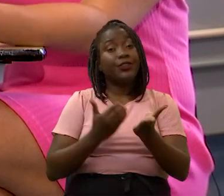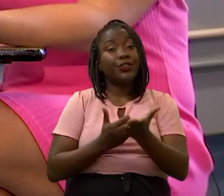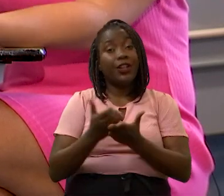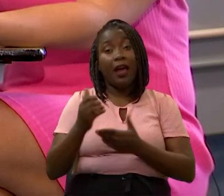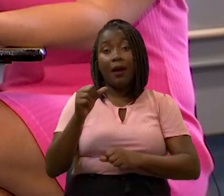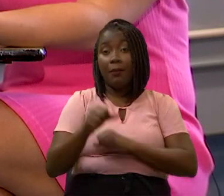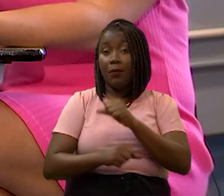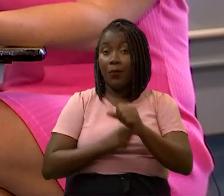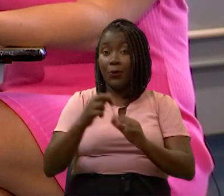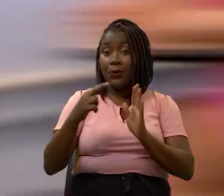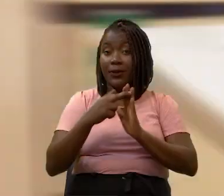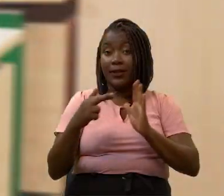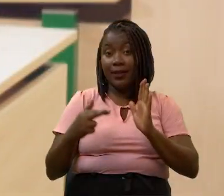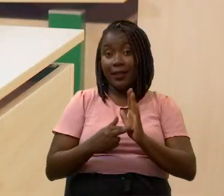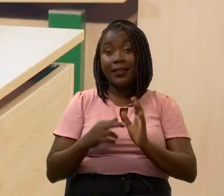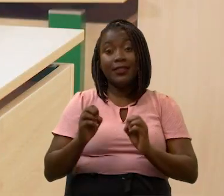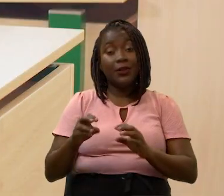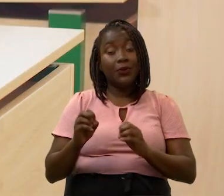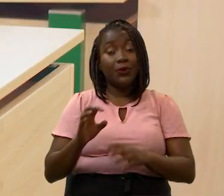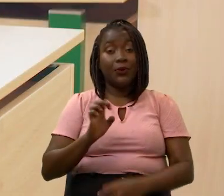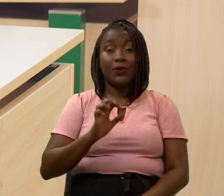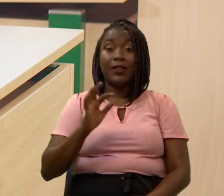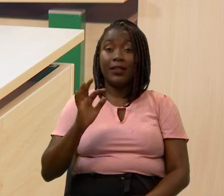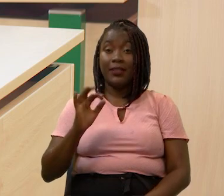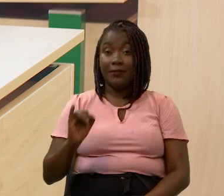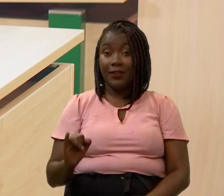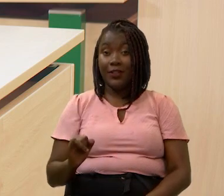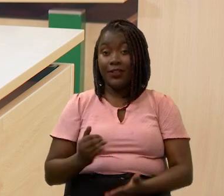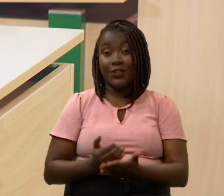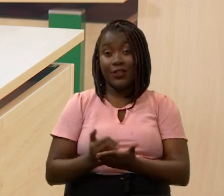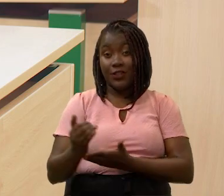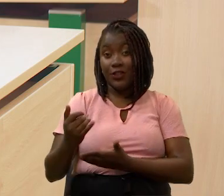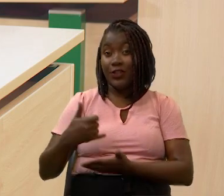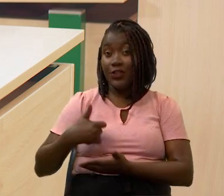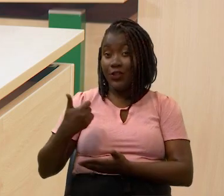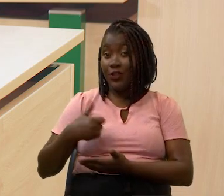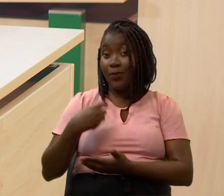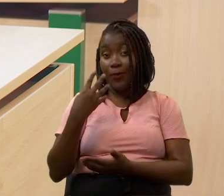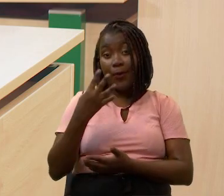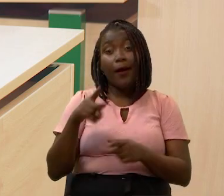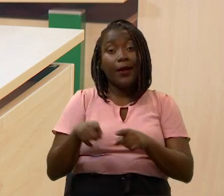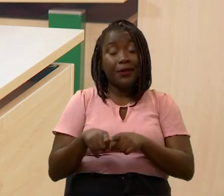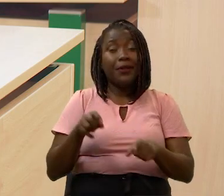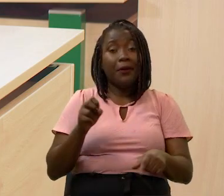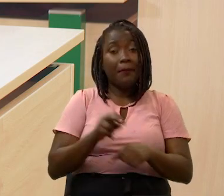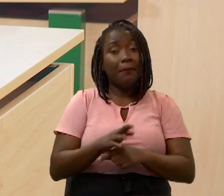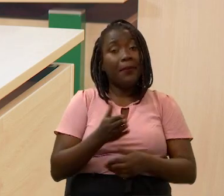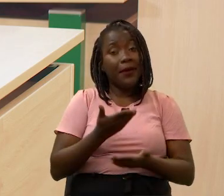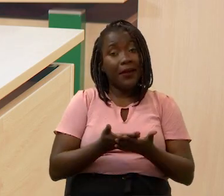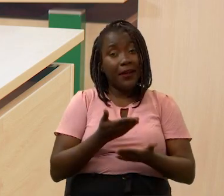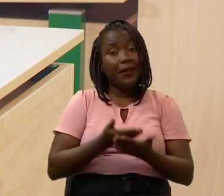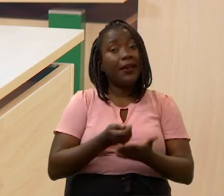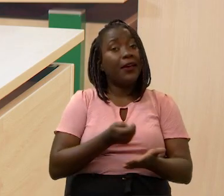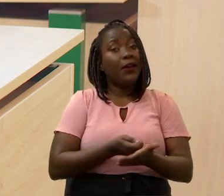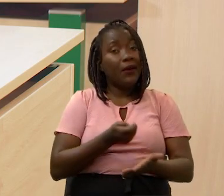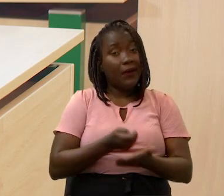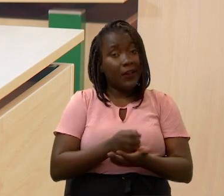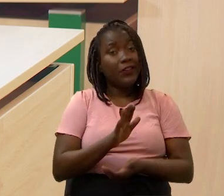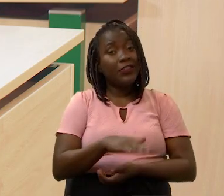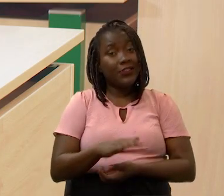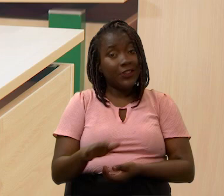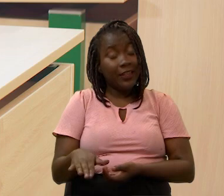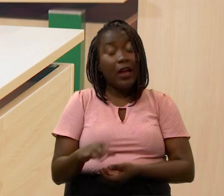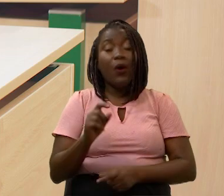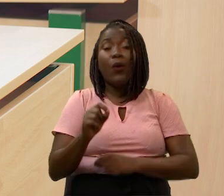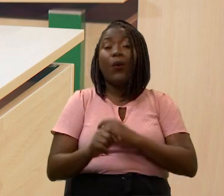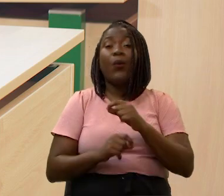já desde essa mudança regulamentar, a educação infantil a partir de 4 anos também entra como uma escolarização